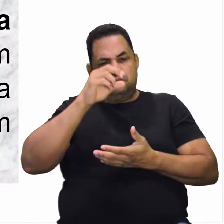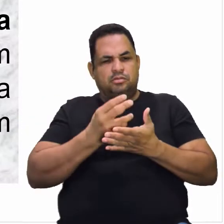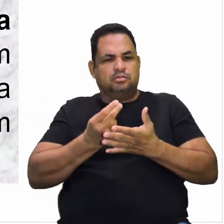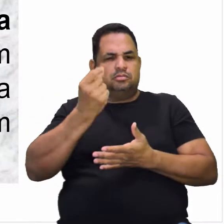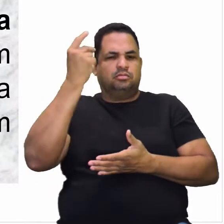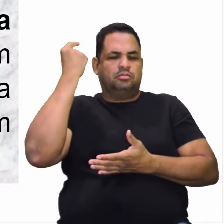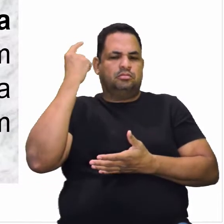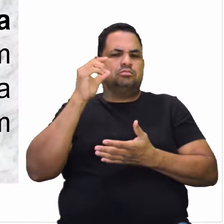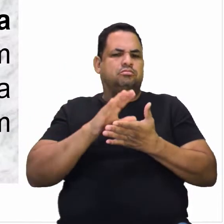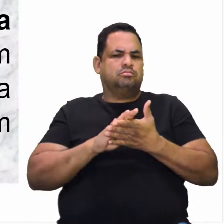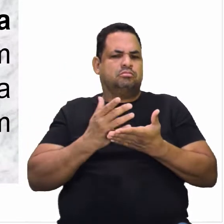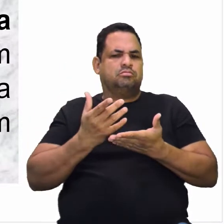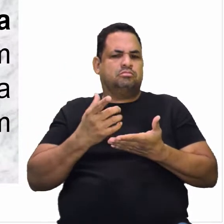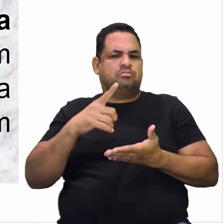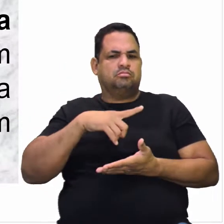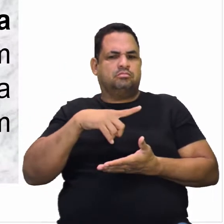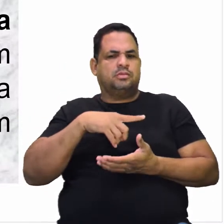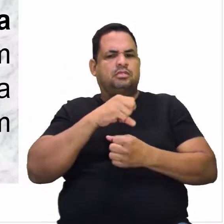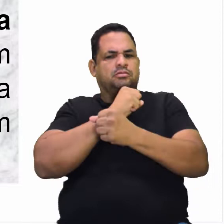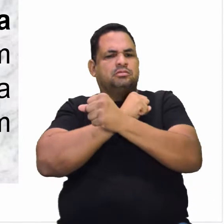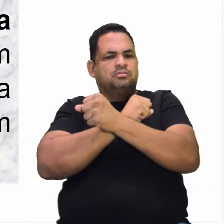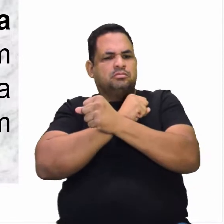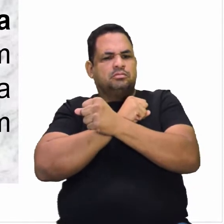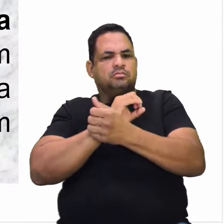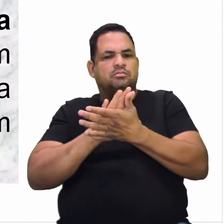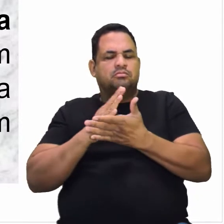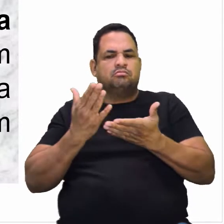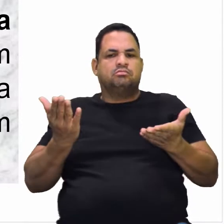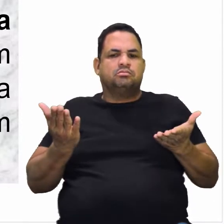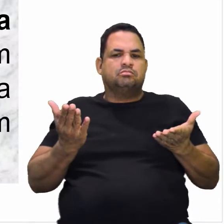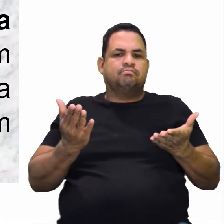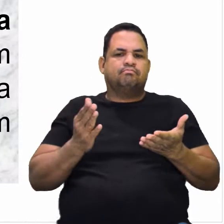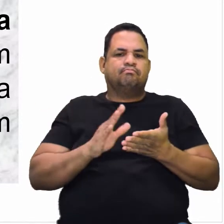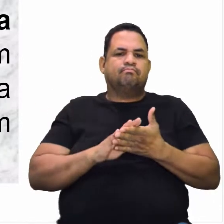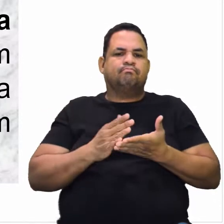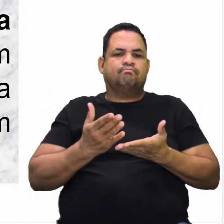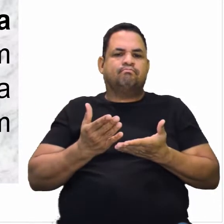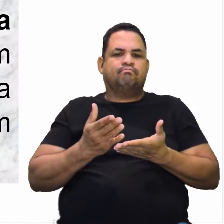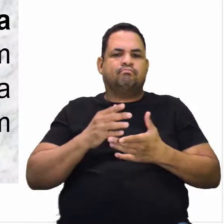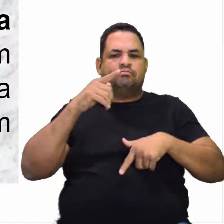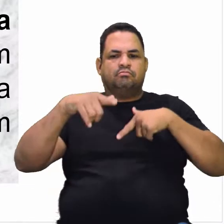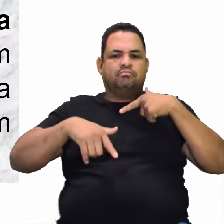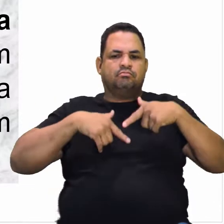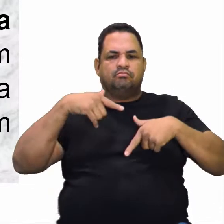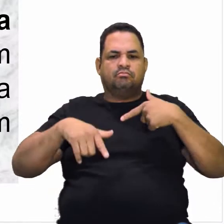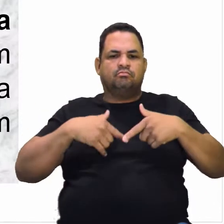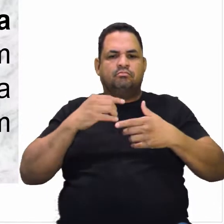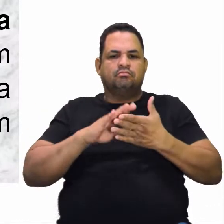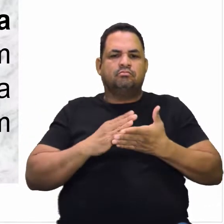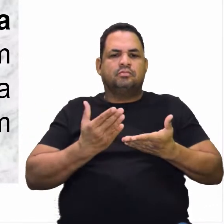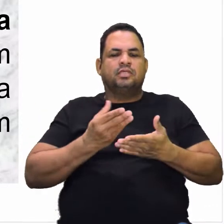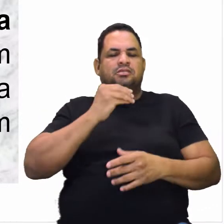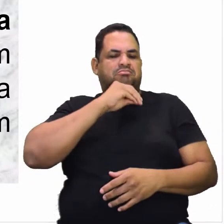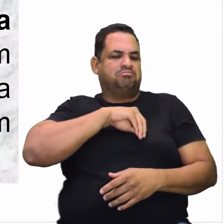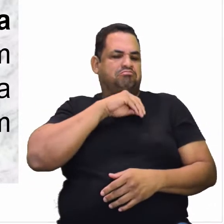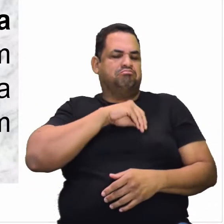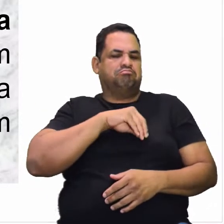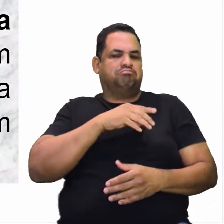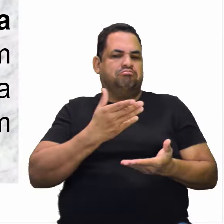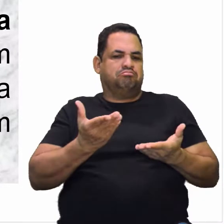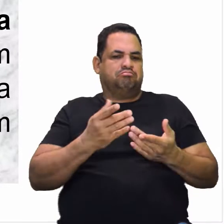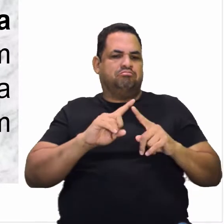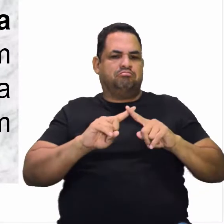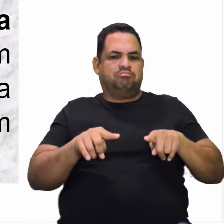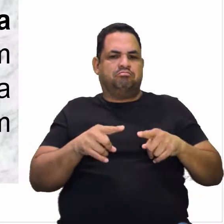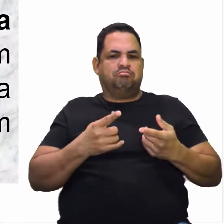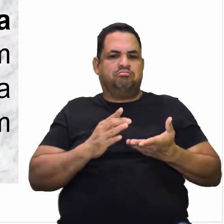Será que eles eram escravos mesmo? Ou será que eles eram trabalhadores assalariados? Mas